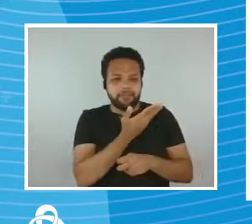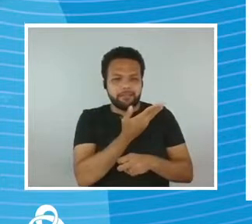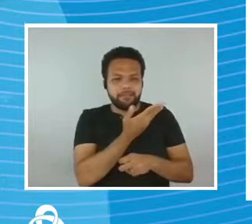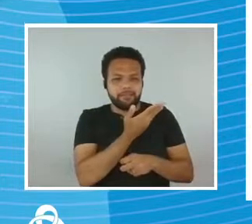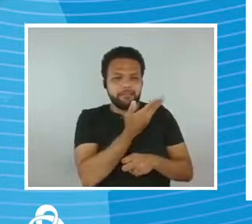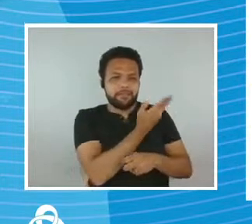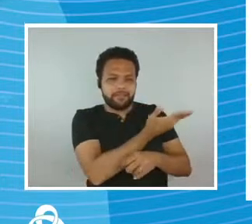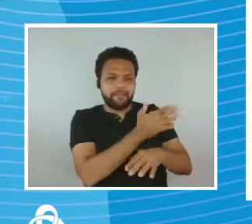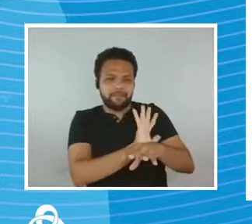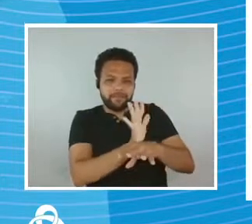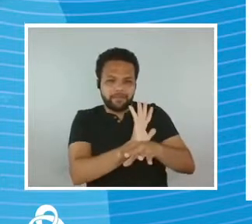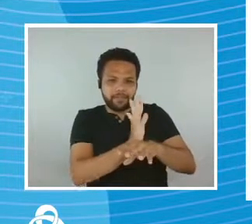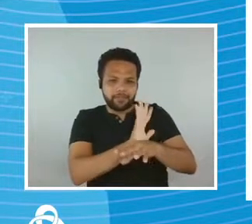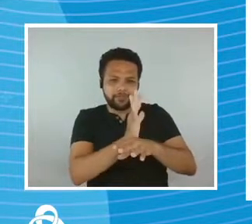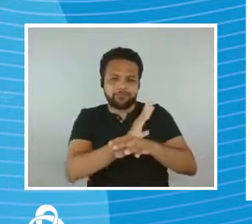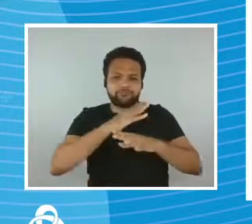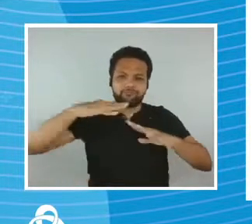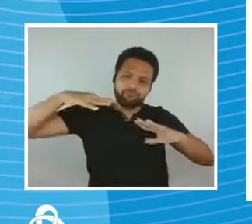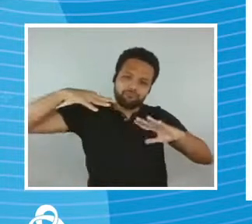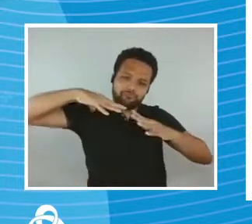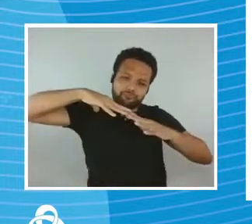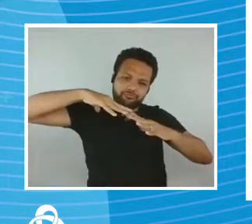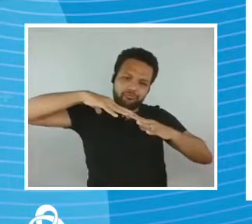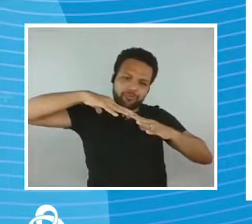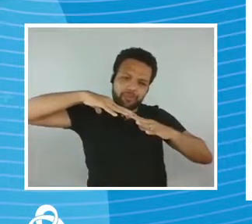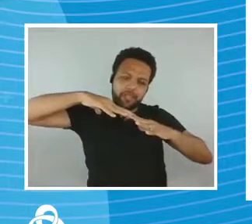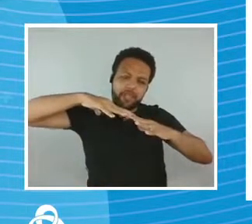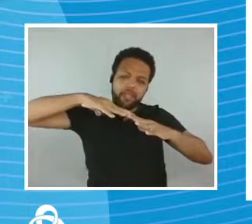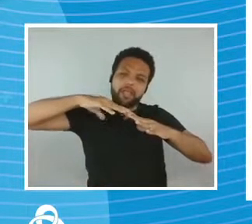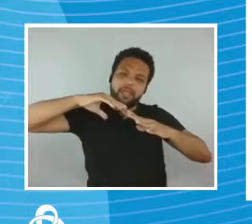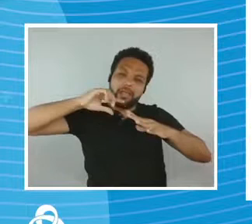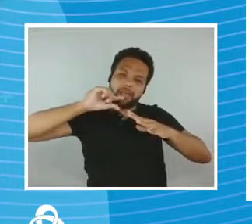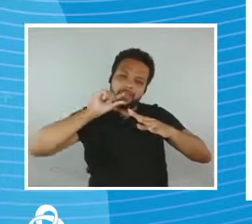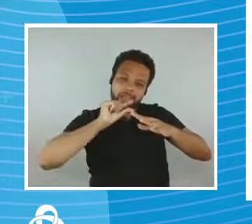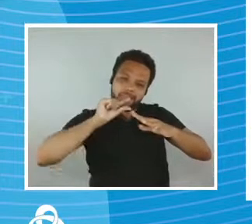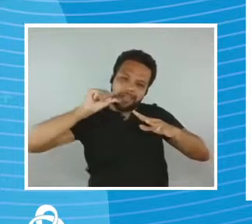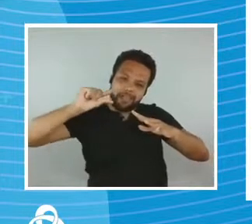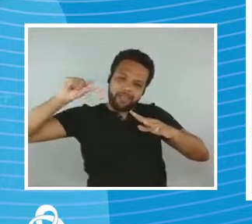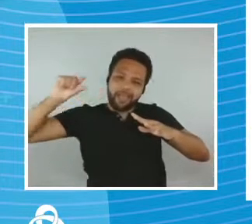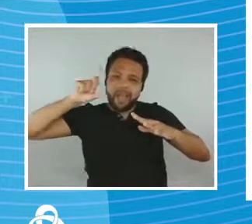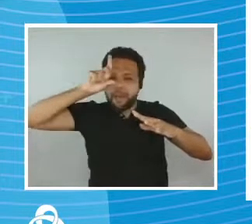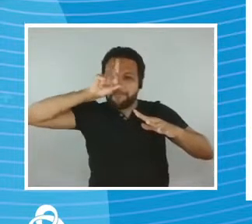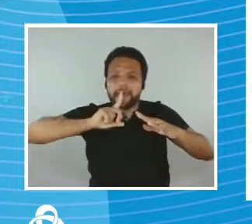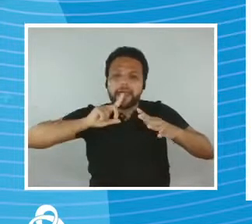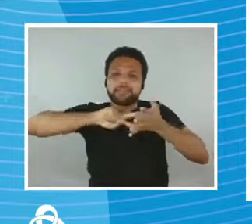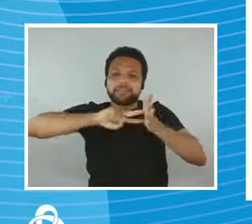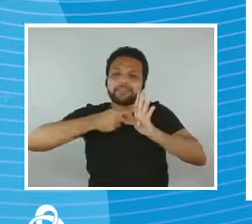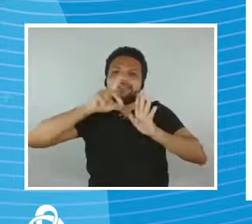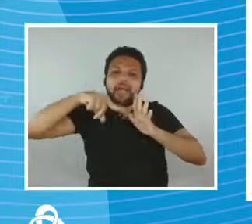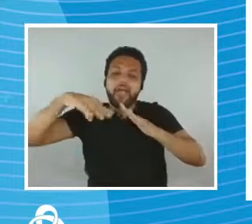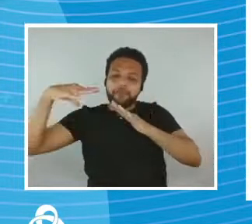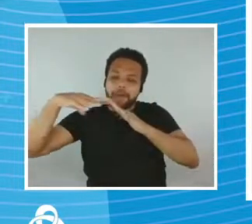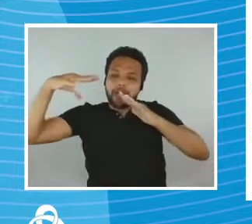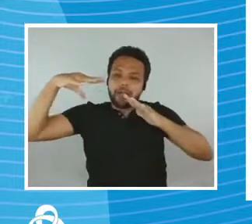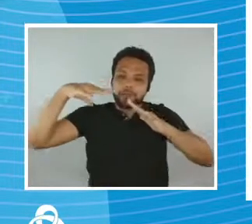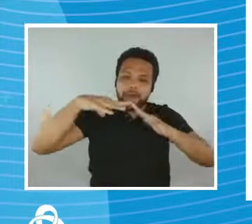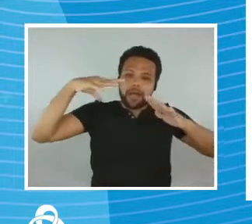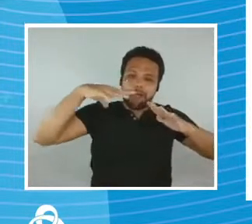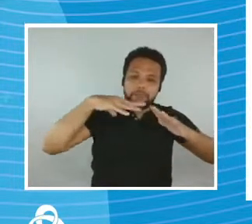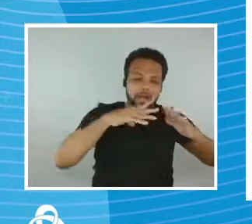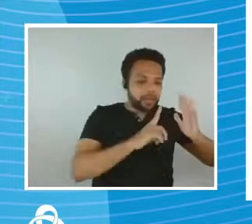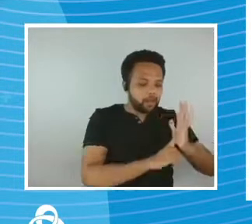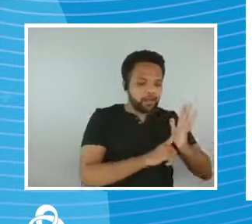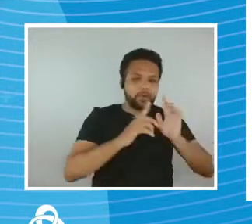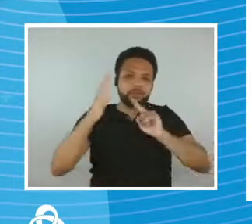que umas aparecem, outras somem, aparecem, essa fica maiorzinha. Então, elas são, isso você